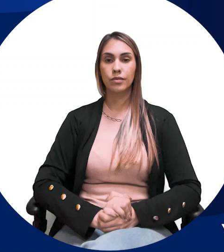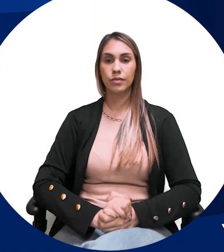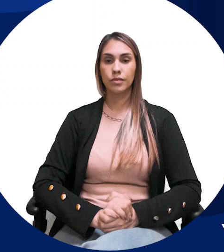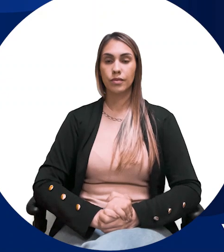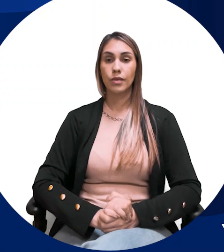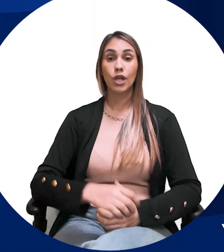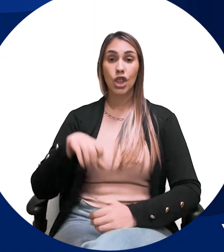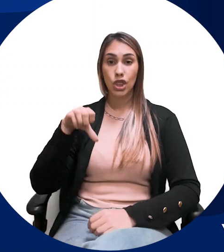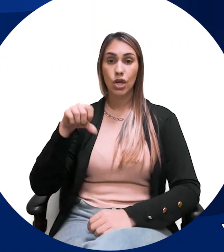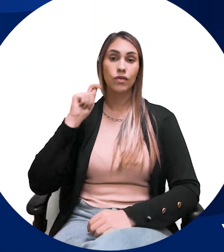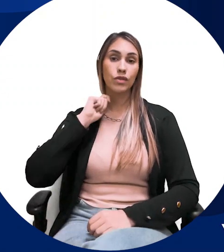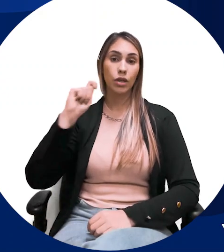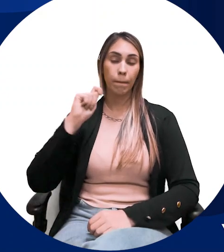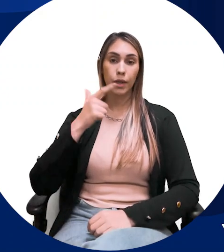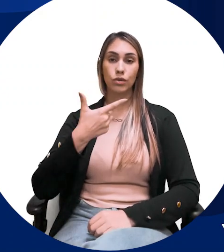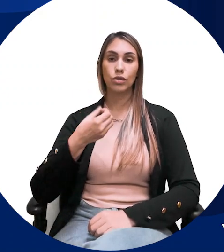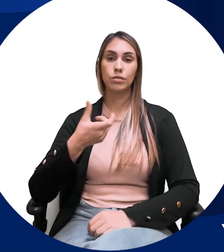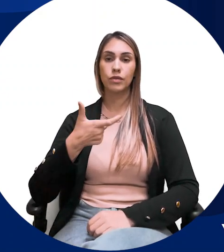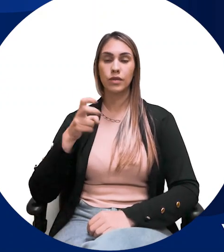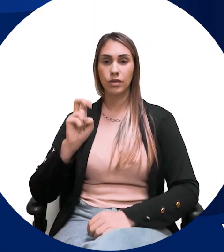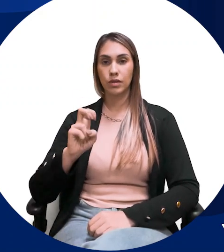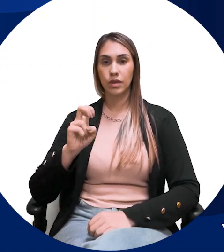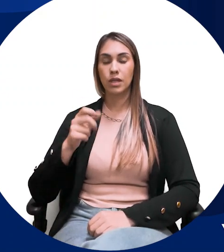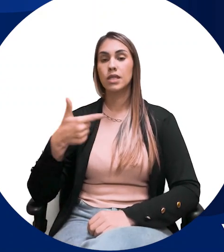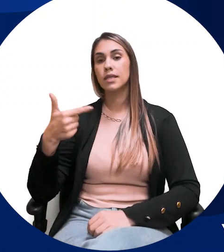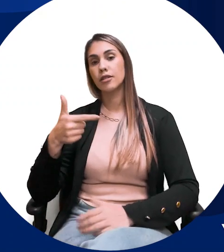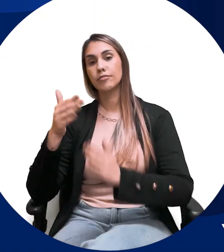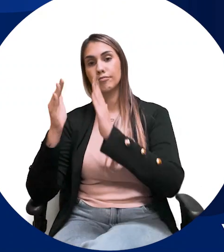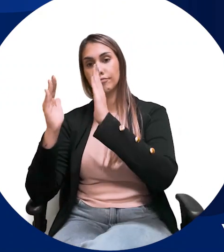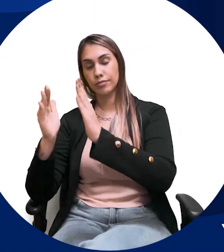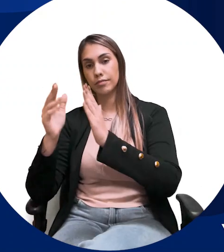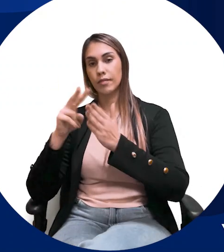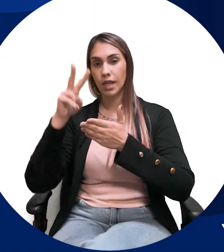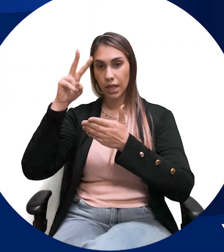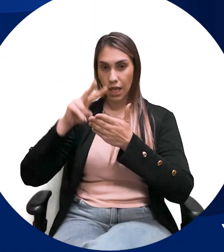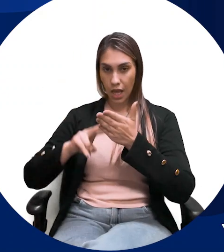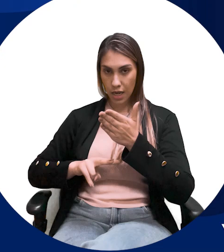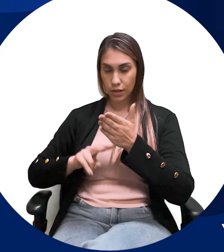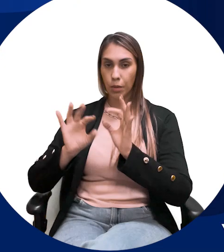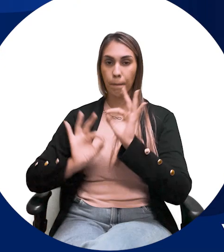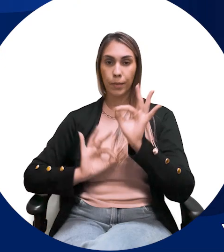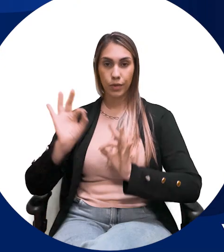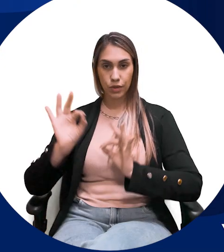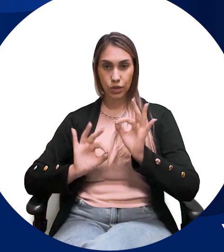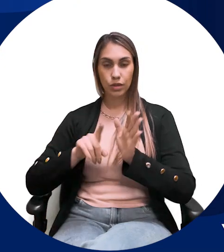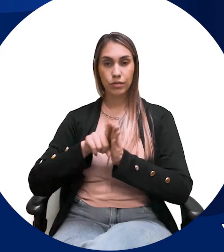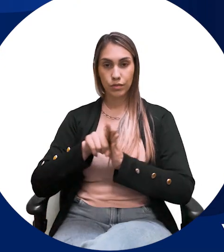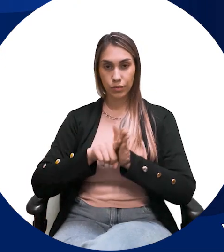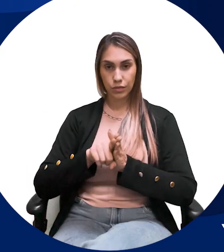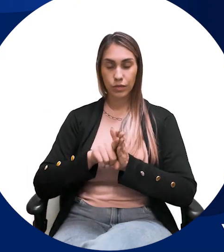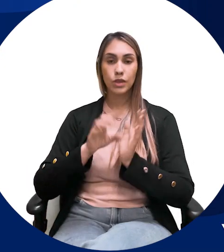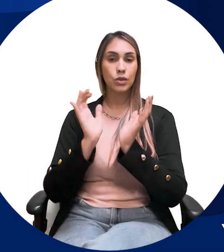e PAS/PSS. 9 de abril de 2025. Segunda etapa. Análise do pré-projeto